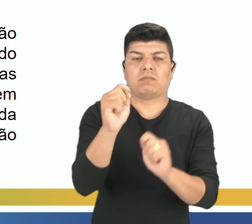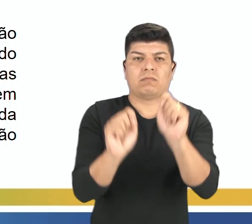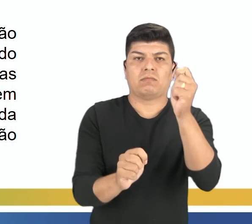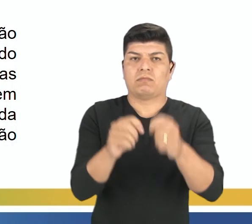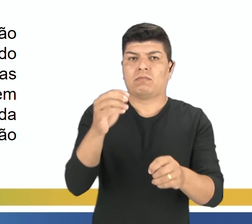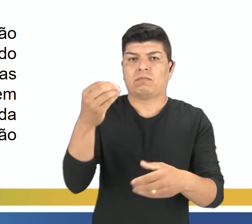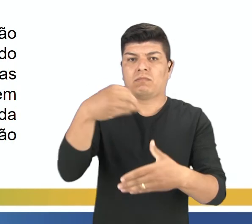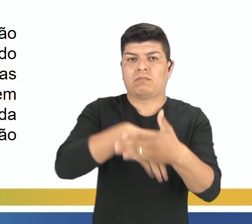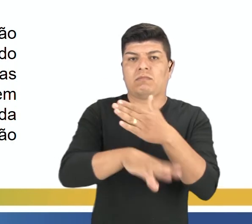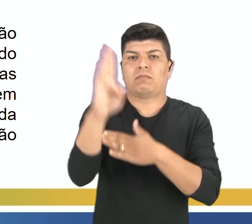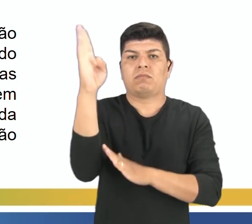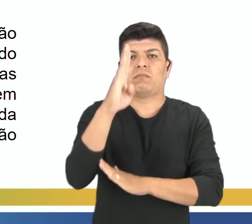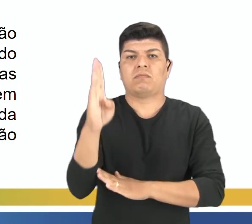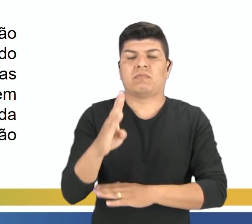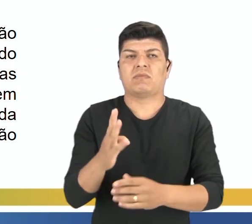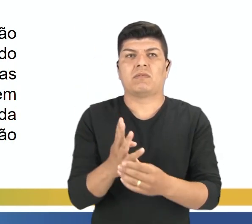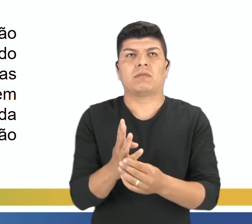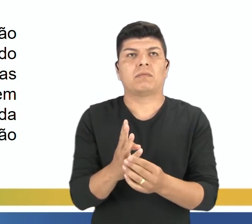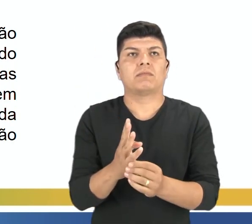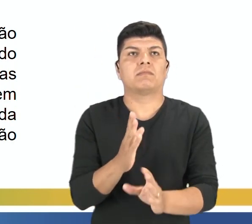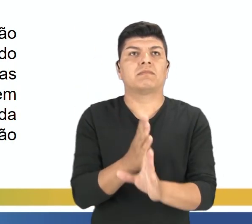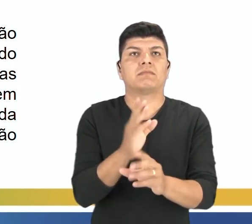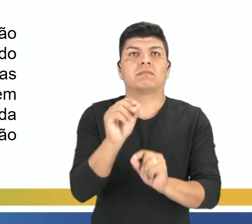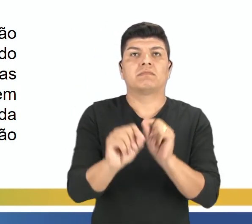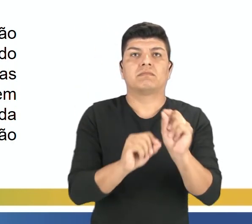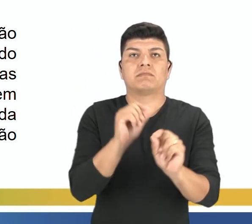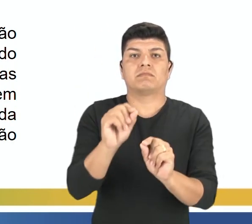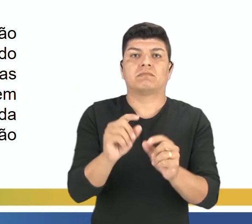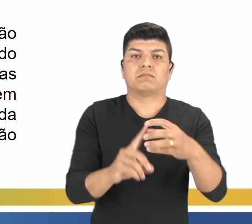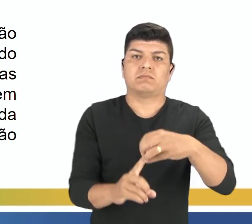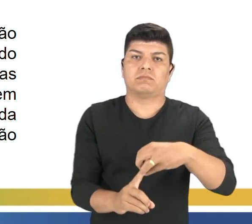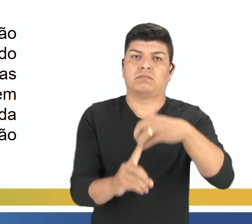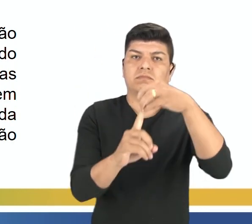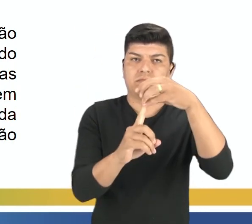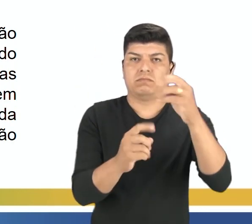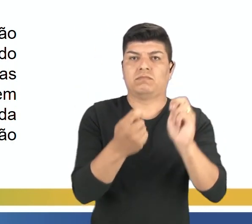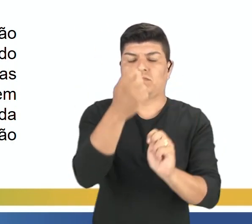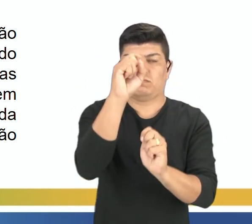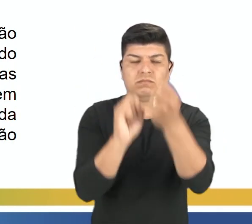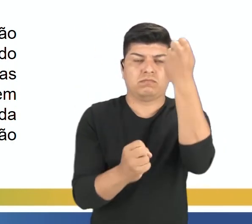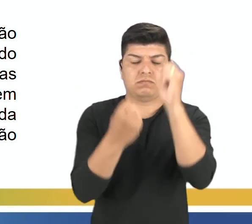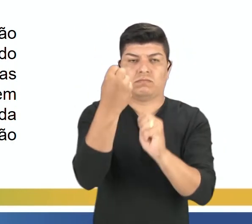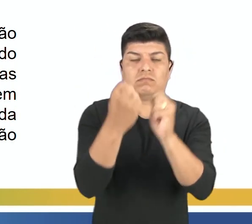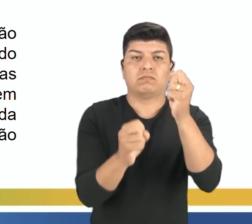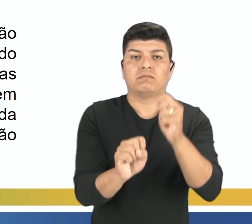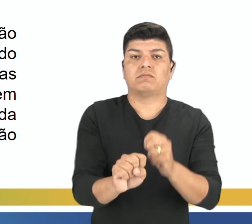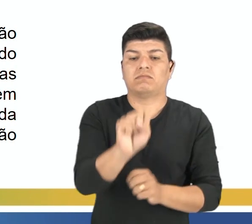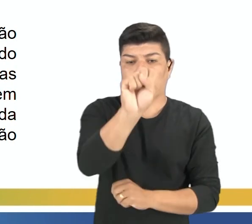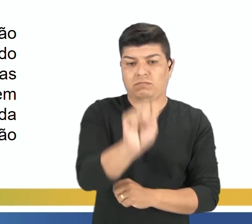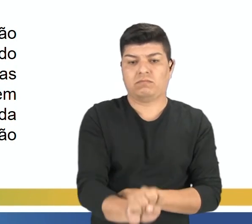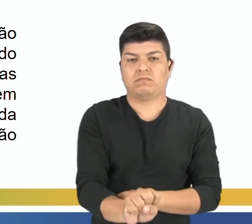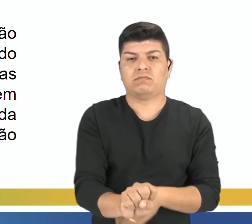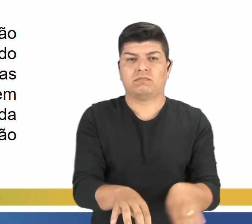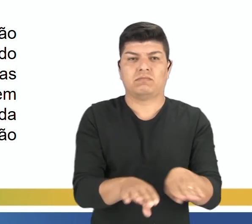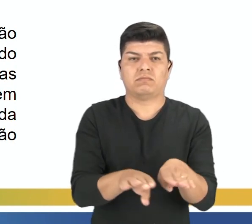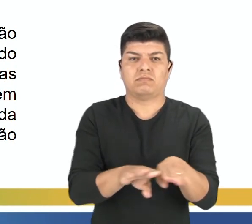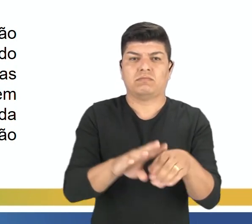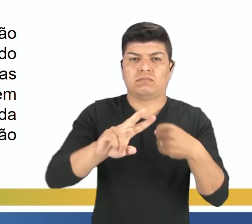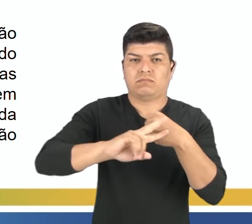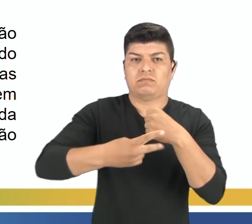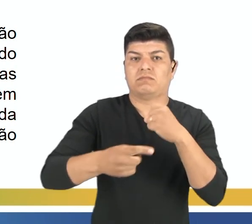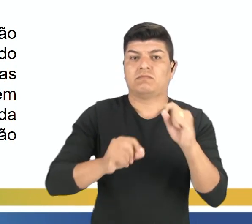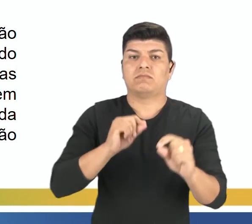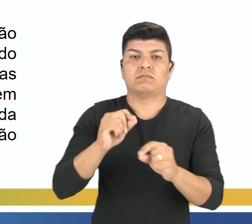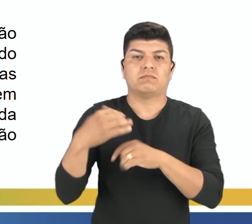território brasileiro, fato que promoveu a centralização das atividades industriais na região sudeste. Como consequência